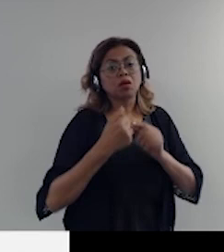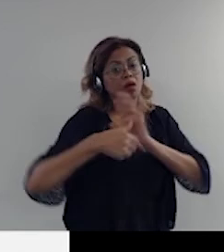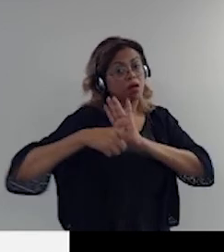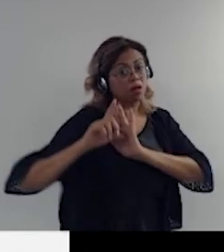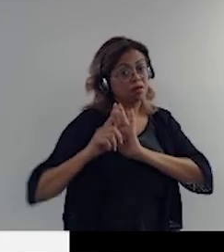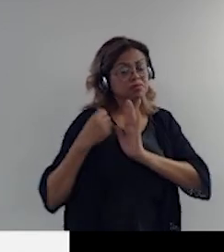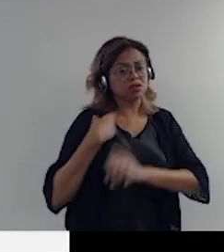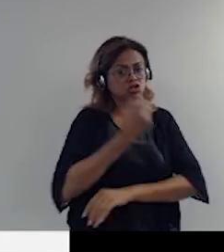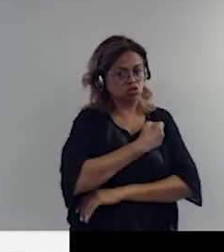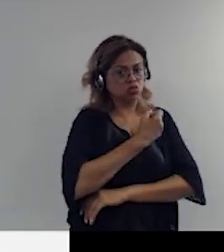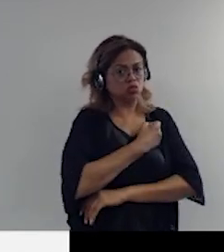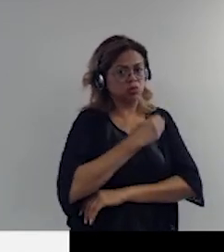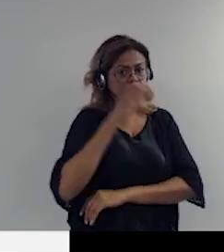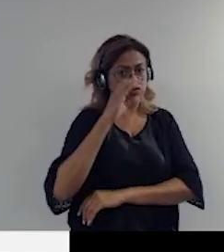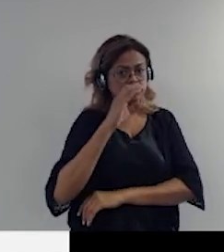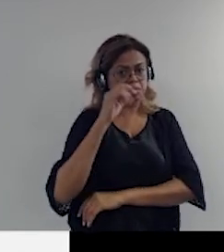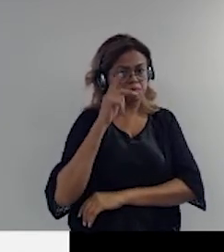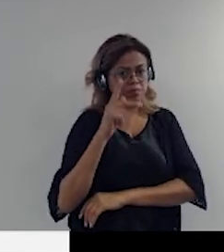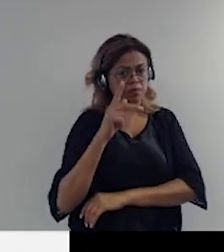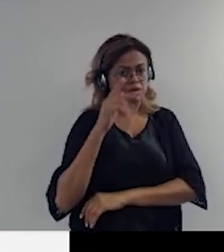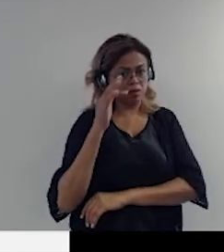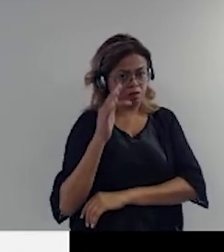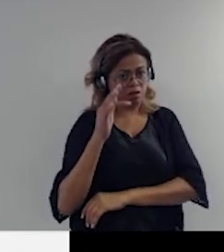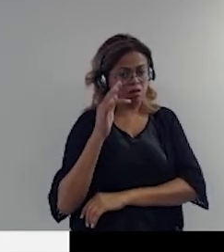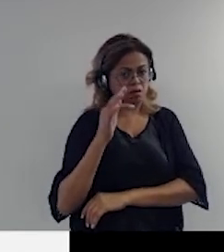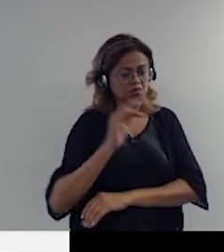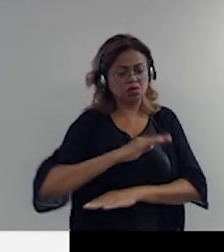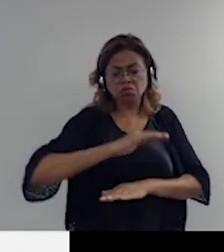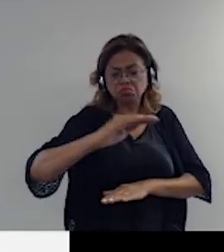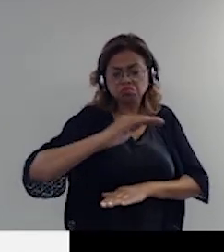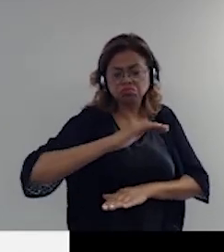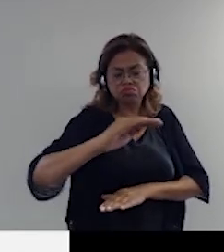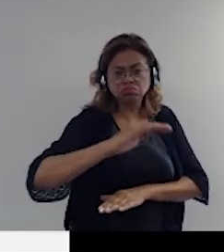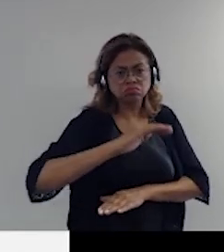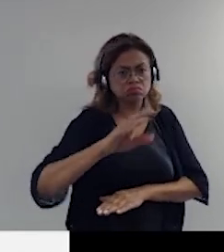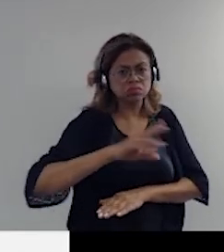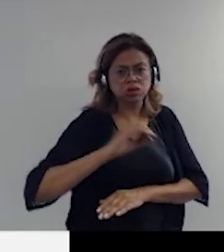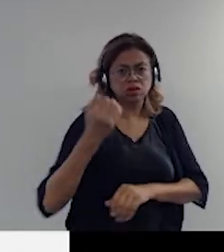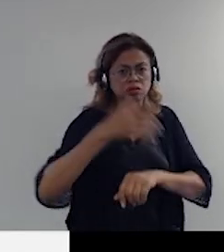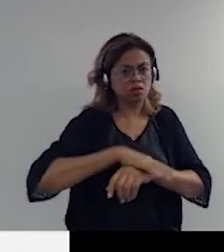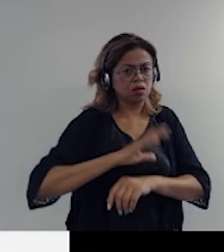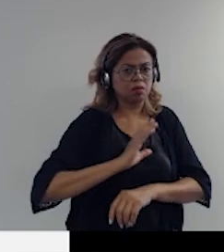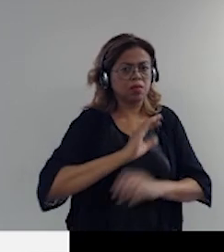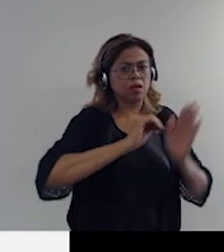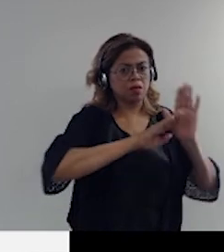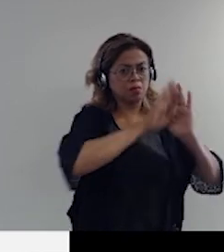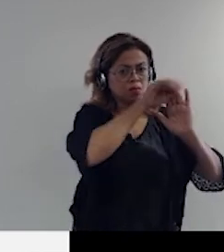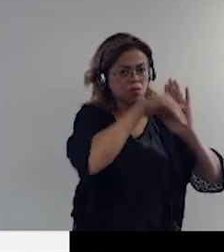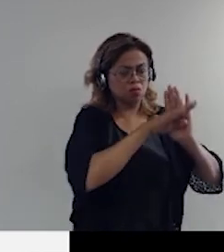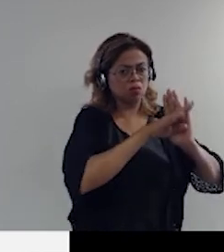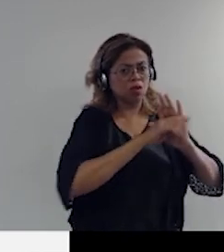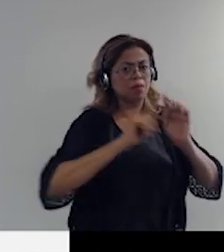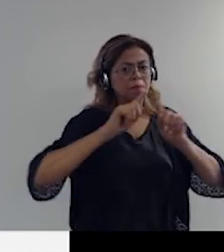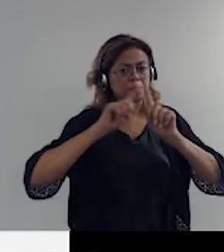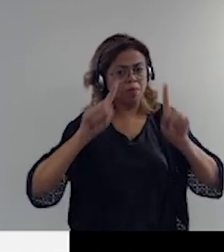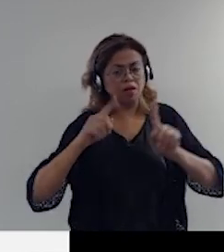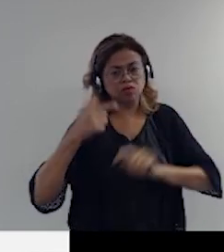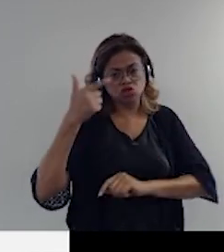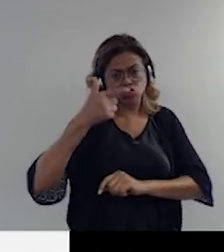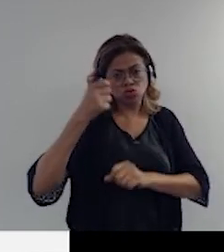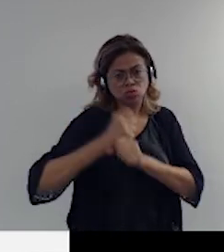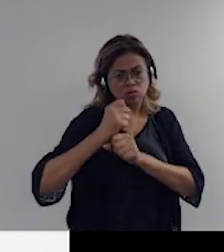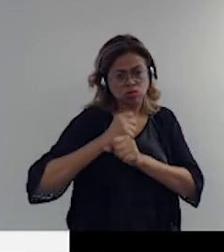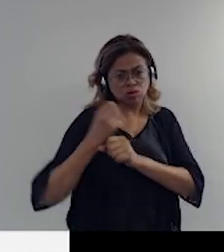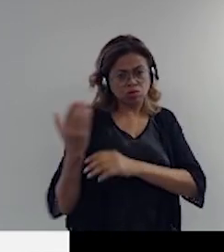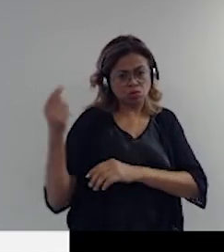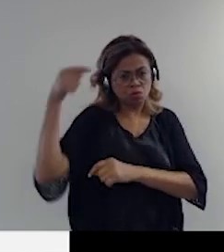de números de CPF na Bolsa há alguns anos, e de 2 anos para cá vem crescendo muito o número de pessoas